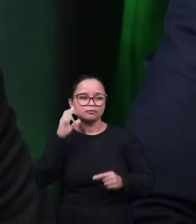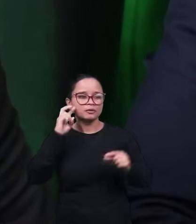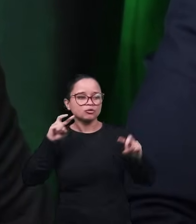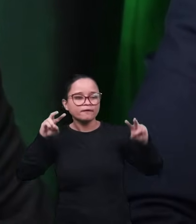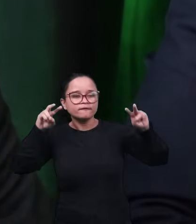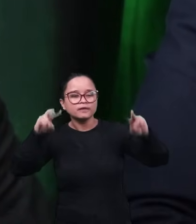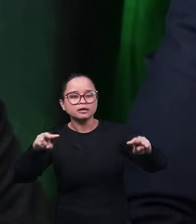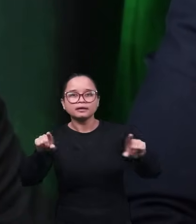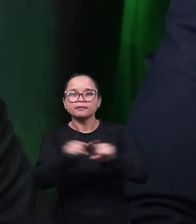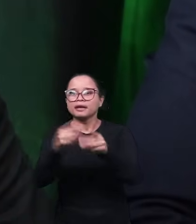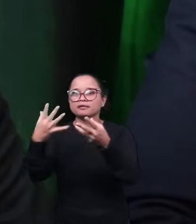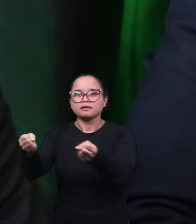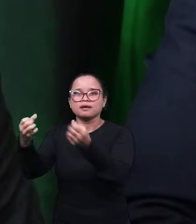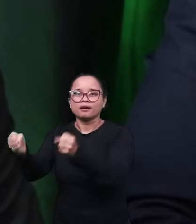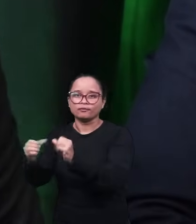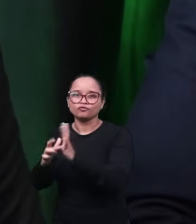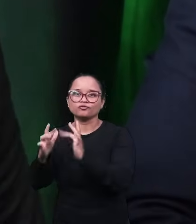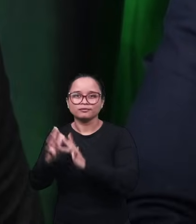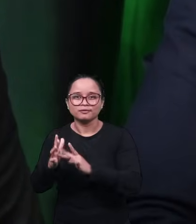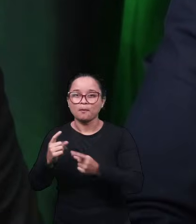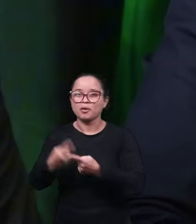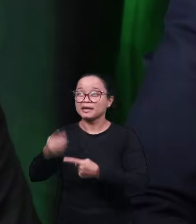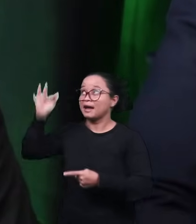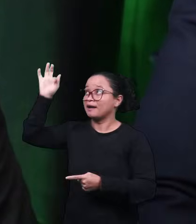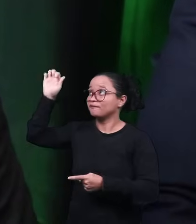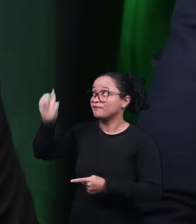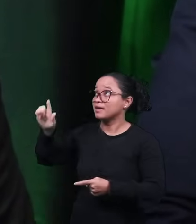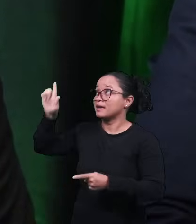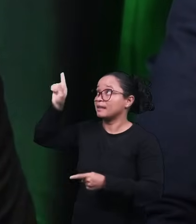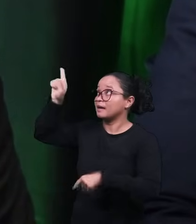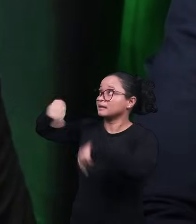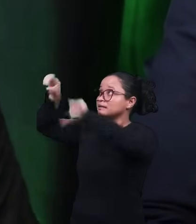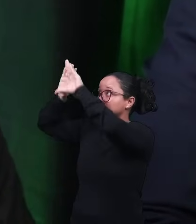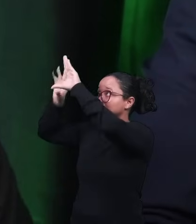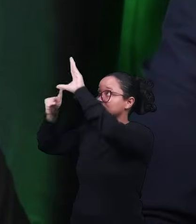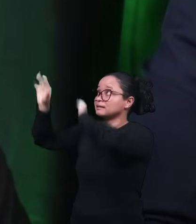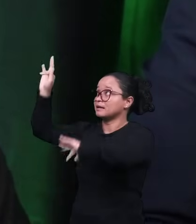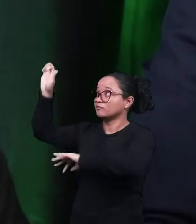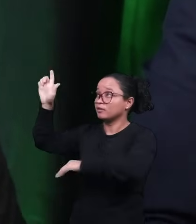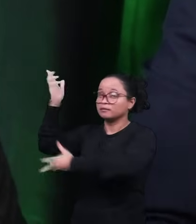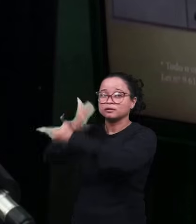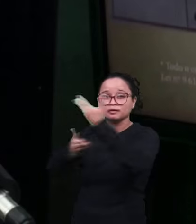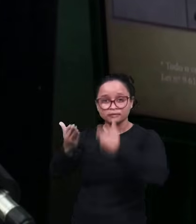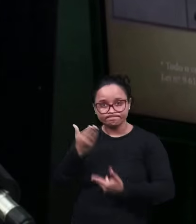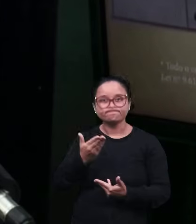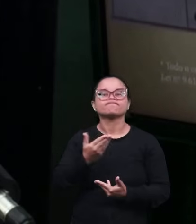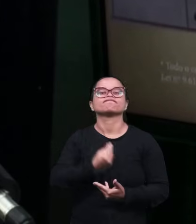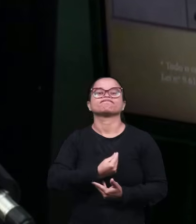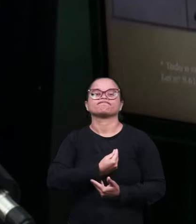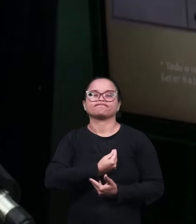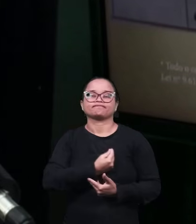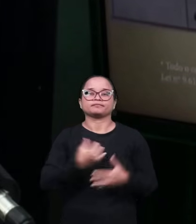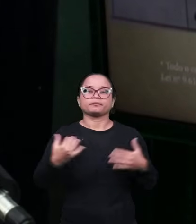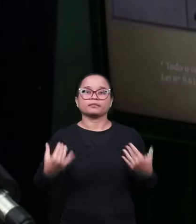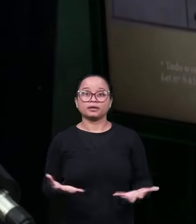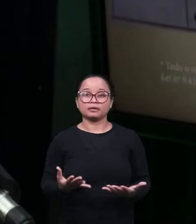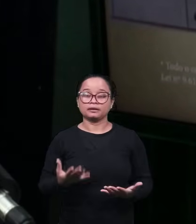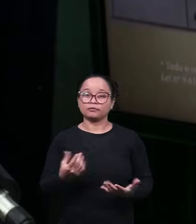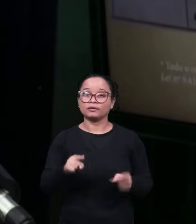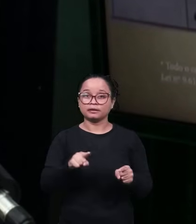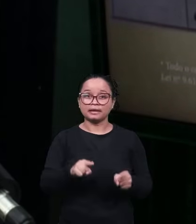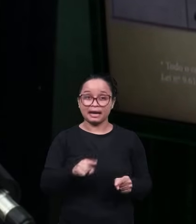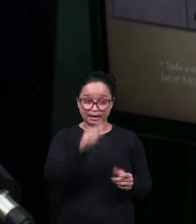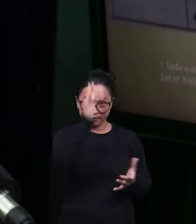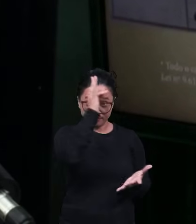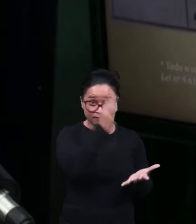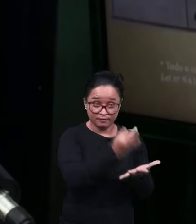não tem a sua origem neste mundo, mas na eternidade. Só um detalhe aqui, pastor Alex, a fé na razão,